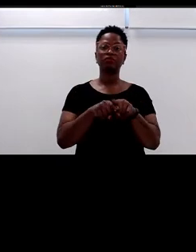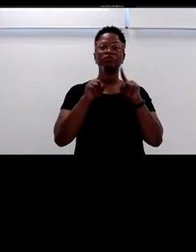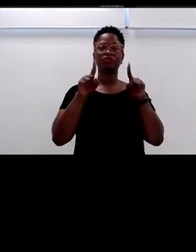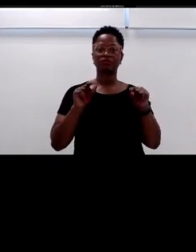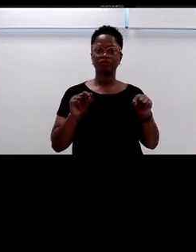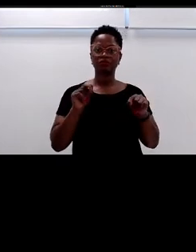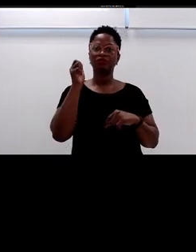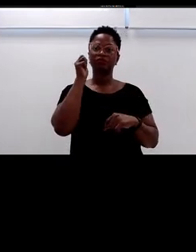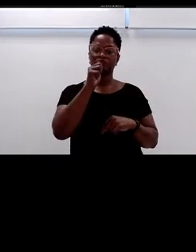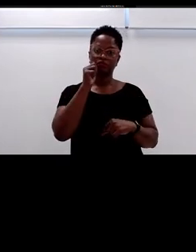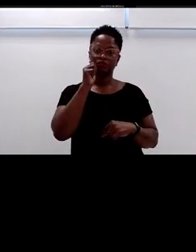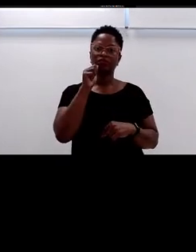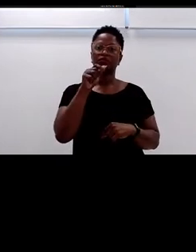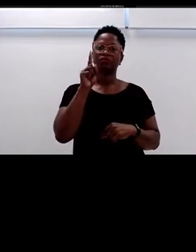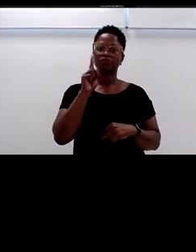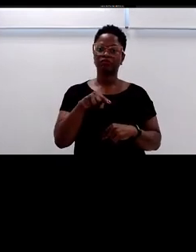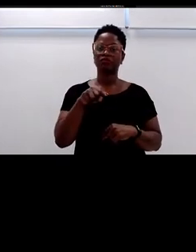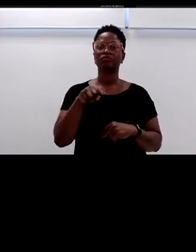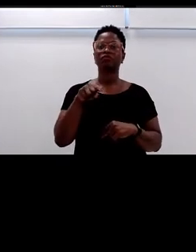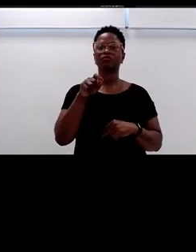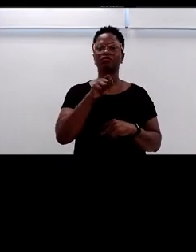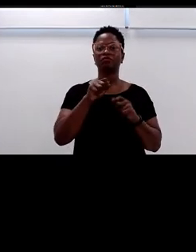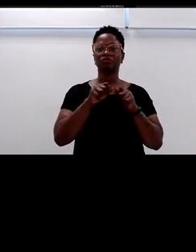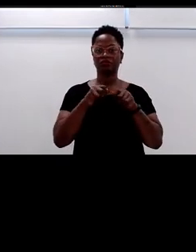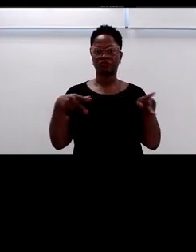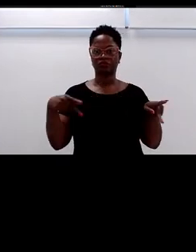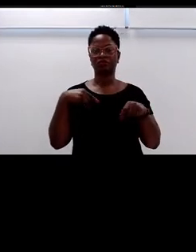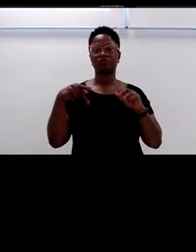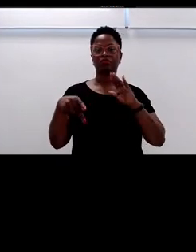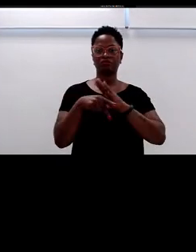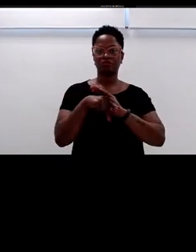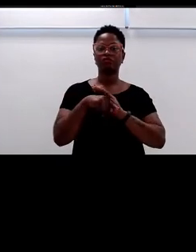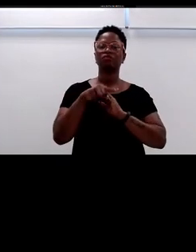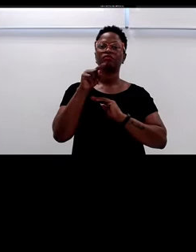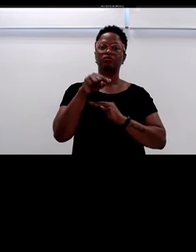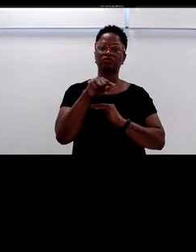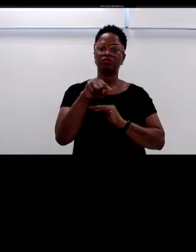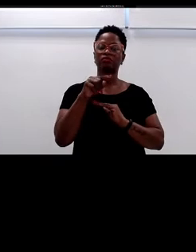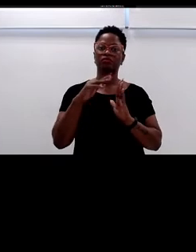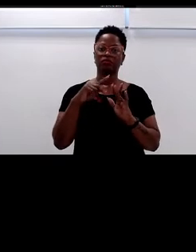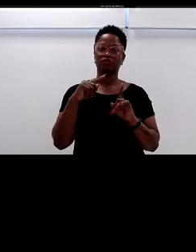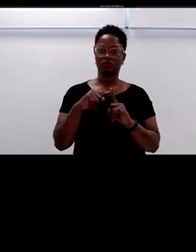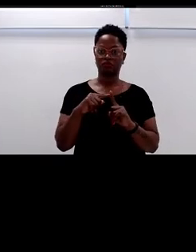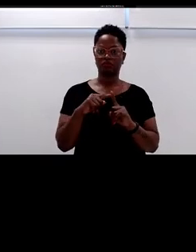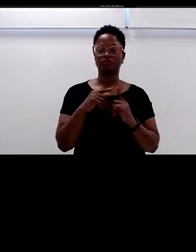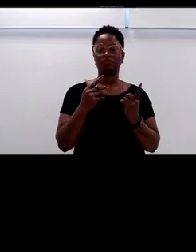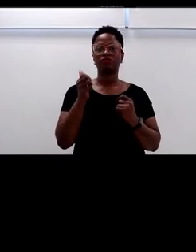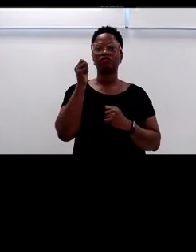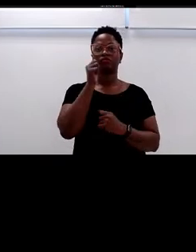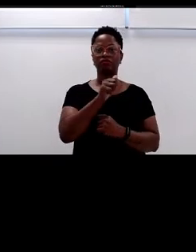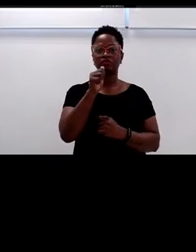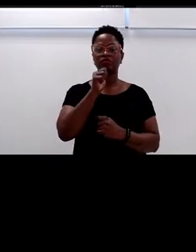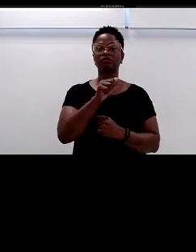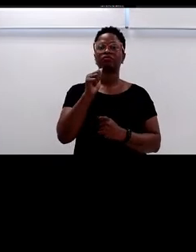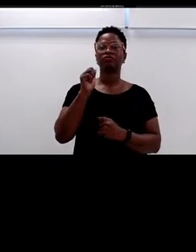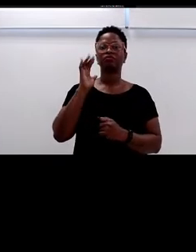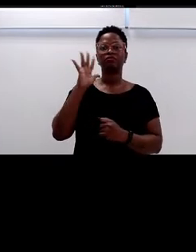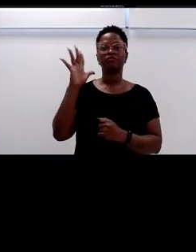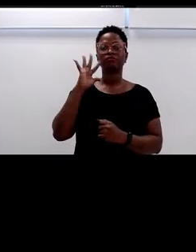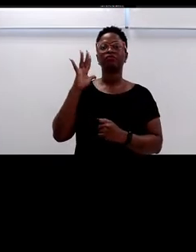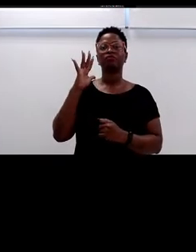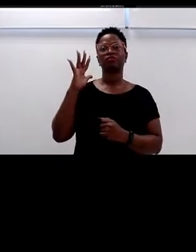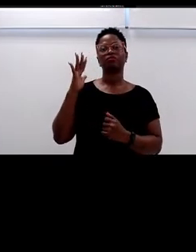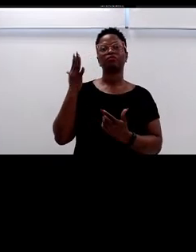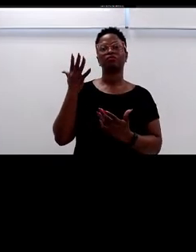que aparece no Apocalipse, que também é uma figura dupla com a igreja, né? Então, é uma mulher revestida de sol, com a coroa de 12 estrelas